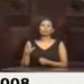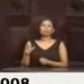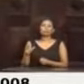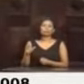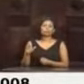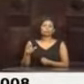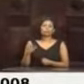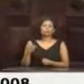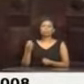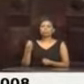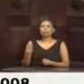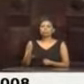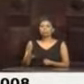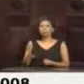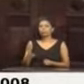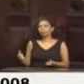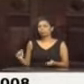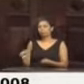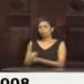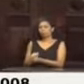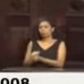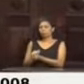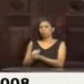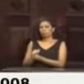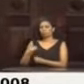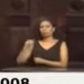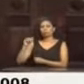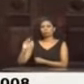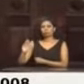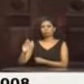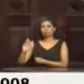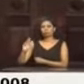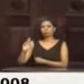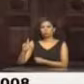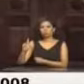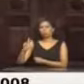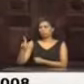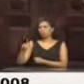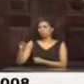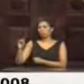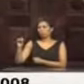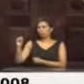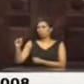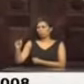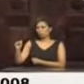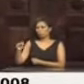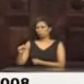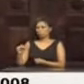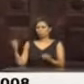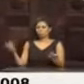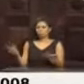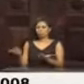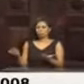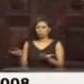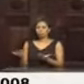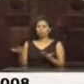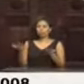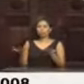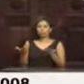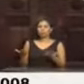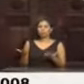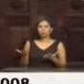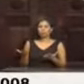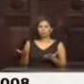ser pertencente ao município de Armação dos Búzios. E, nesse momento, quero dizer